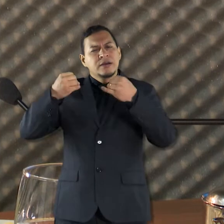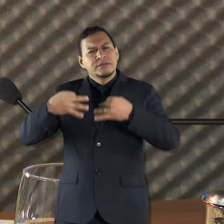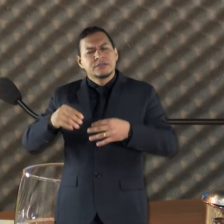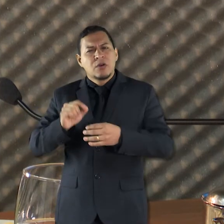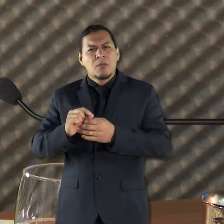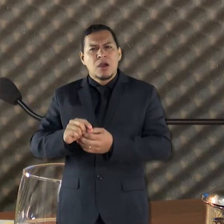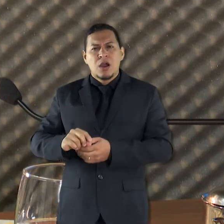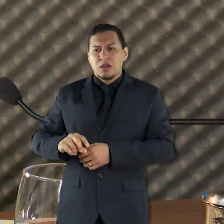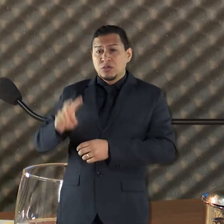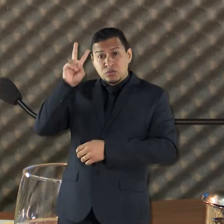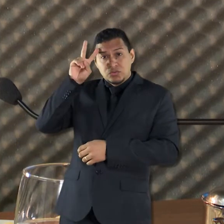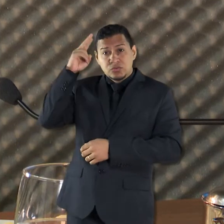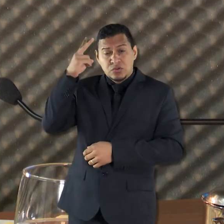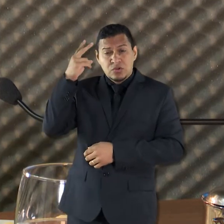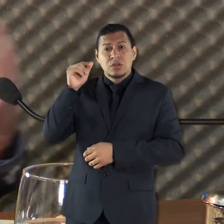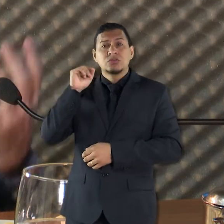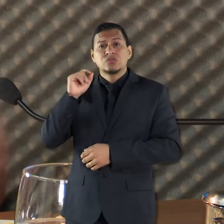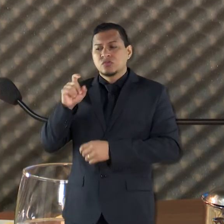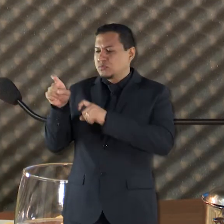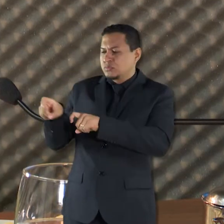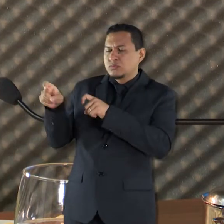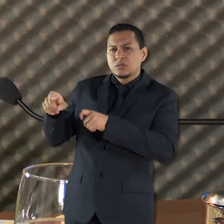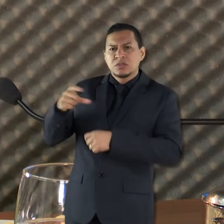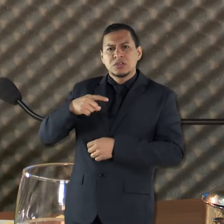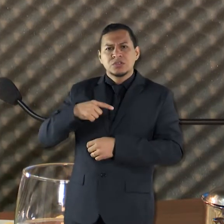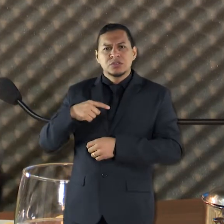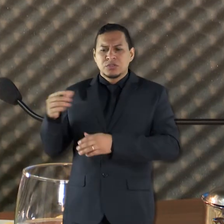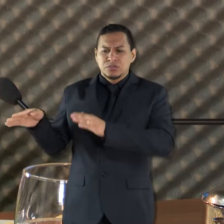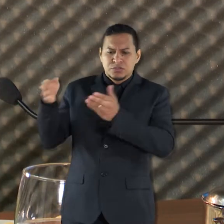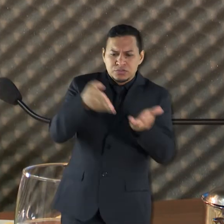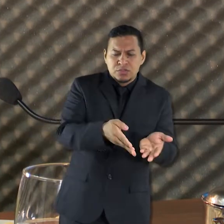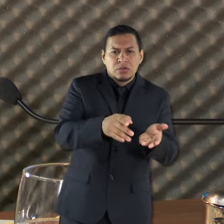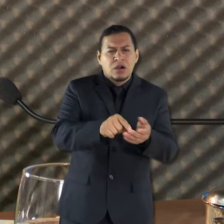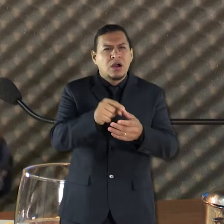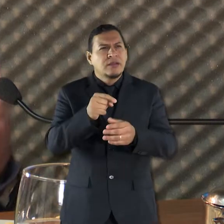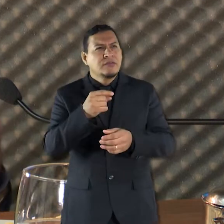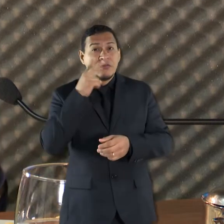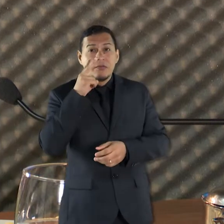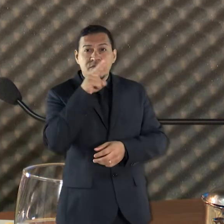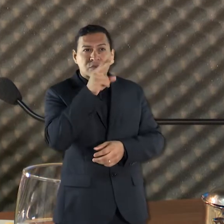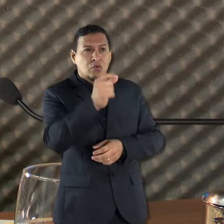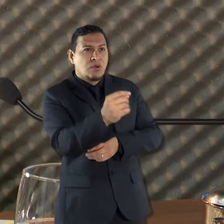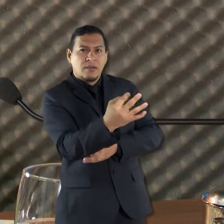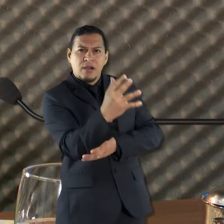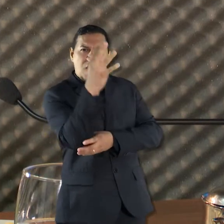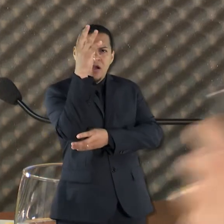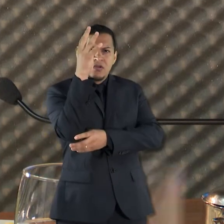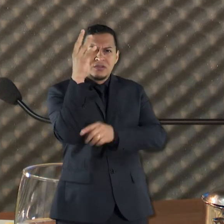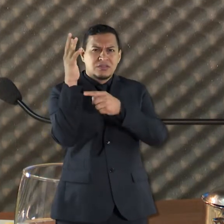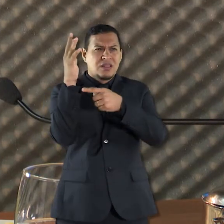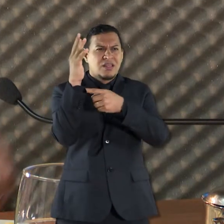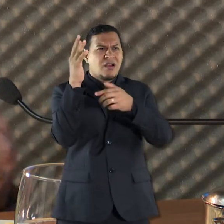de um fazendeiro, né? Que chegou numa fazenda que ele comprou e tinha um pé de uma planta frutífica muito grande e ela não estava